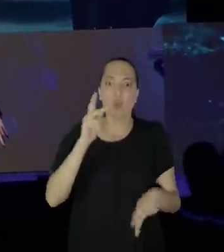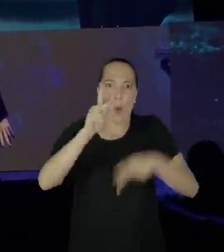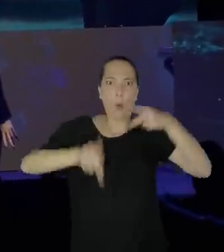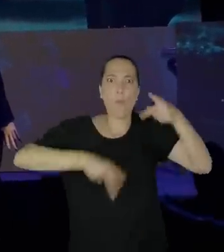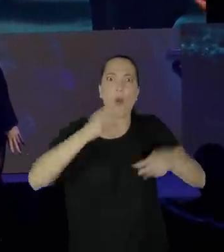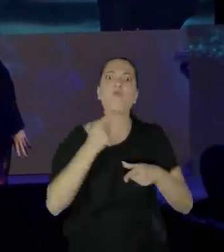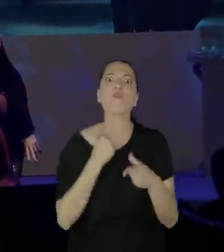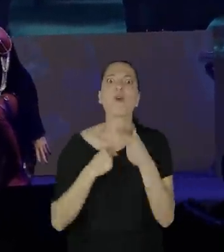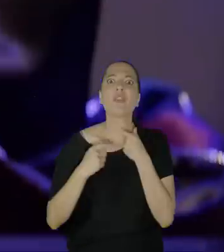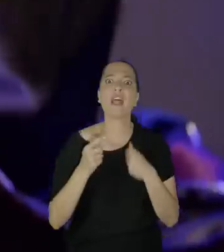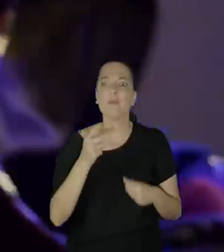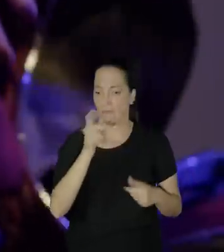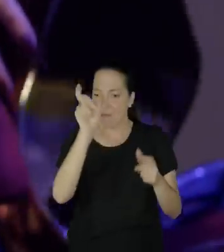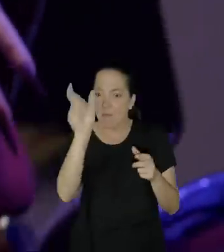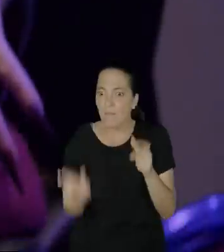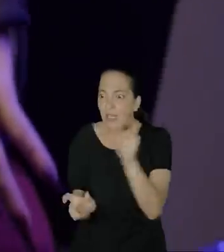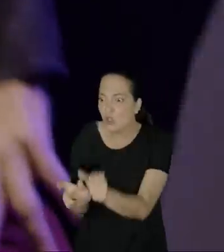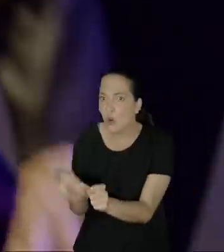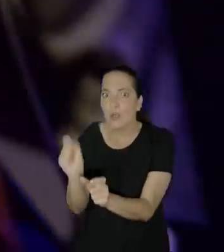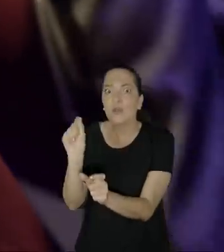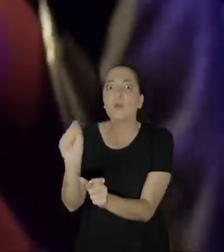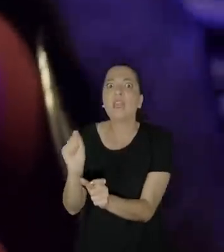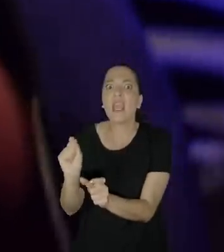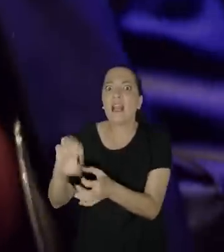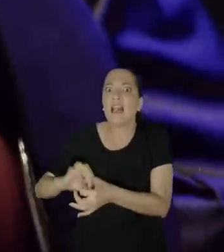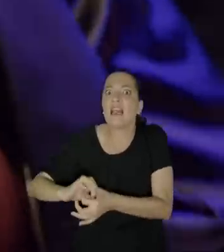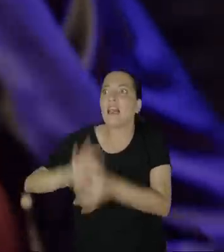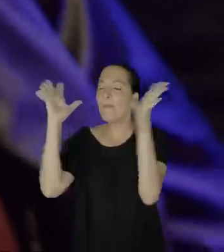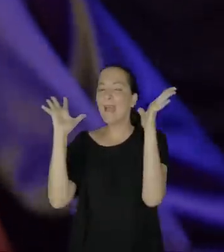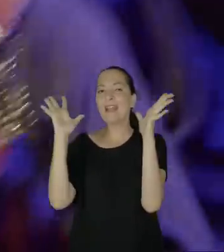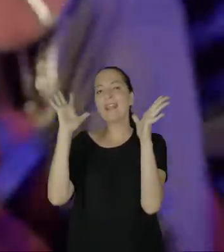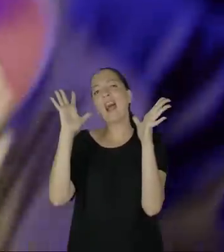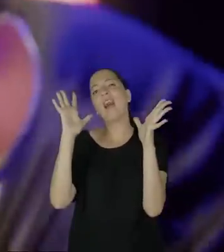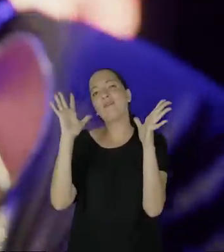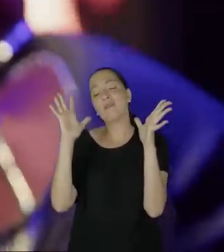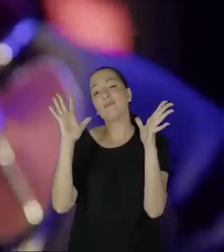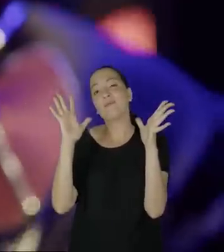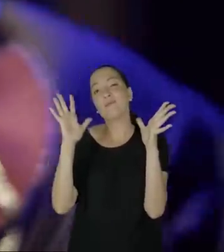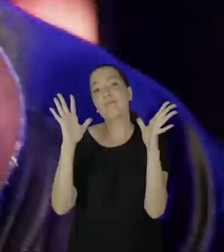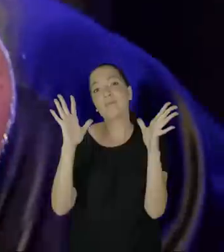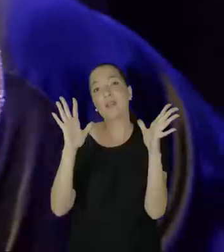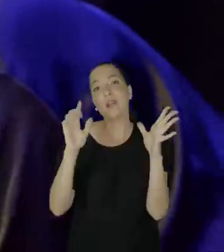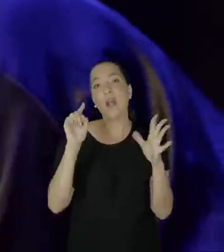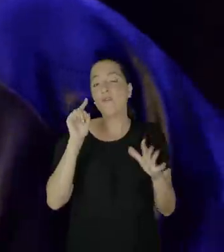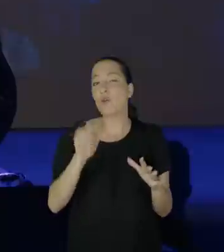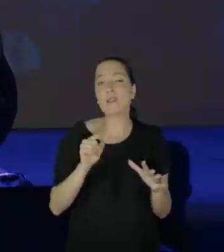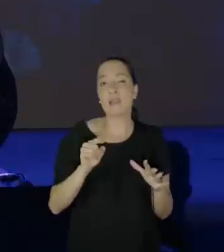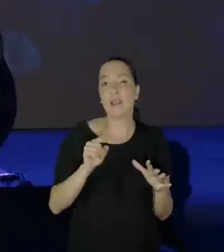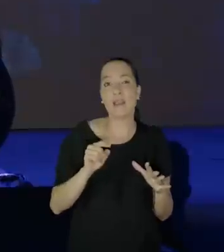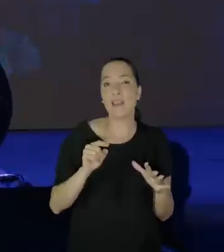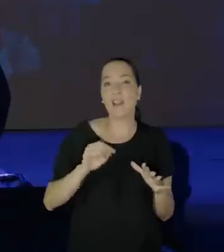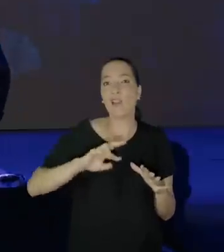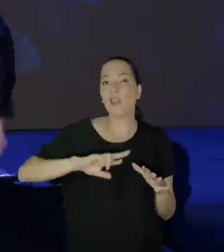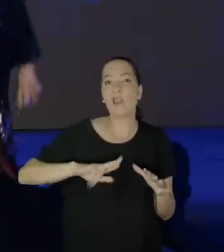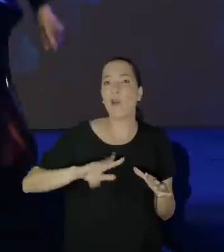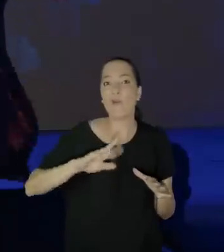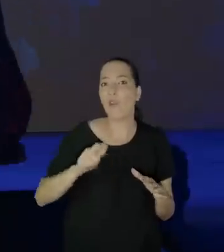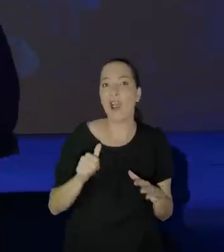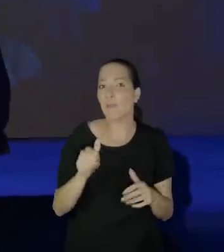Jesus de Nazaré, tu não beberás se esta não for a tua vontade.